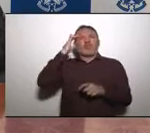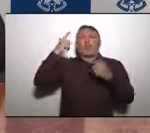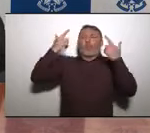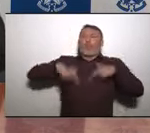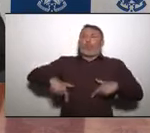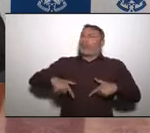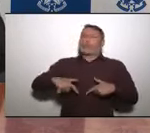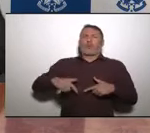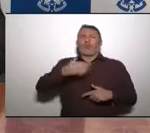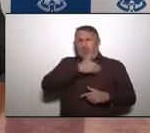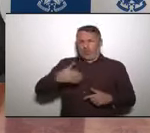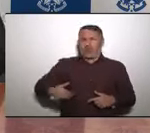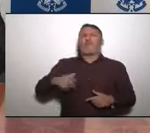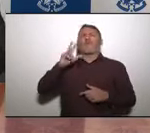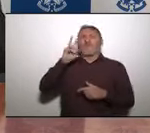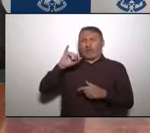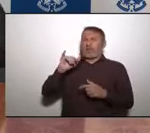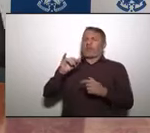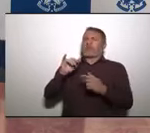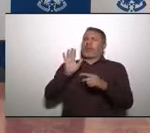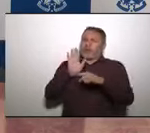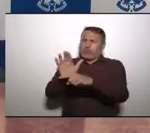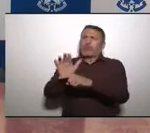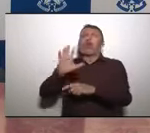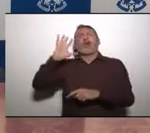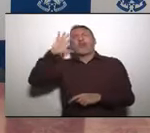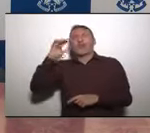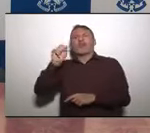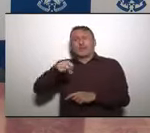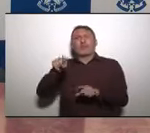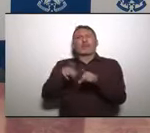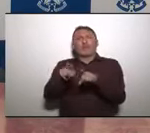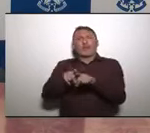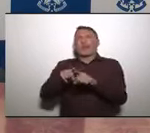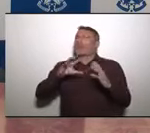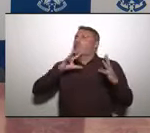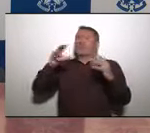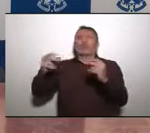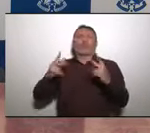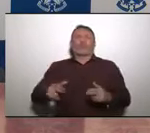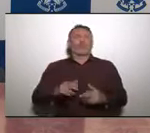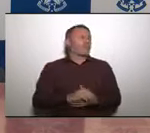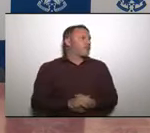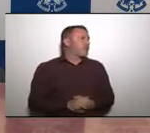Executivo dará a sua contribuição e tenho certeza que os demais poderes também darão essa contribuição.